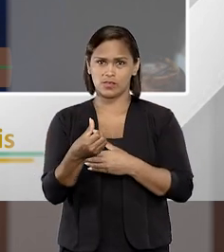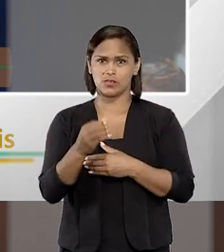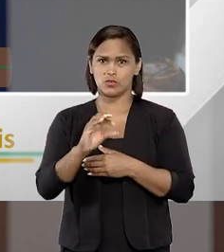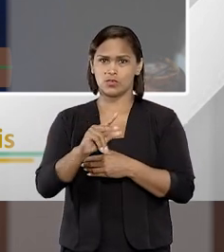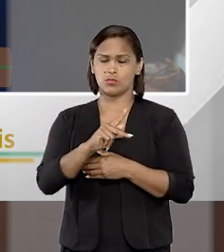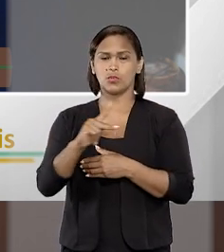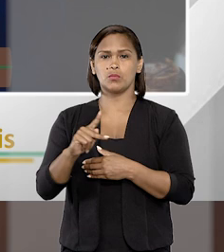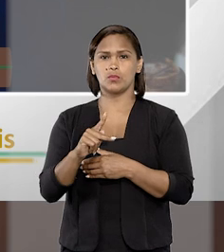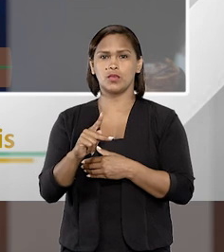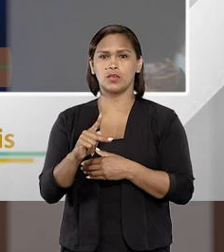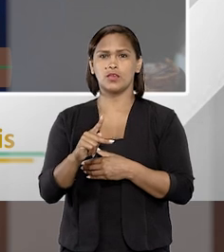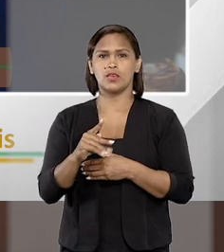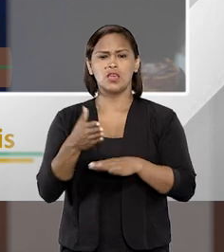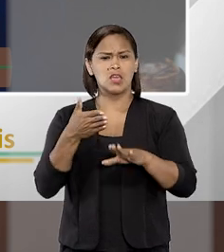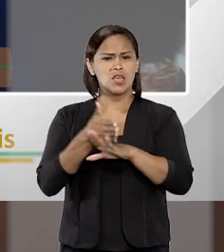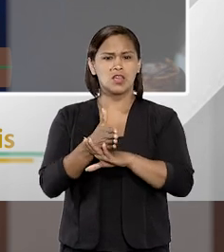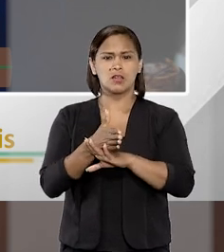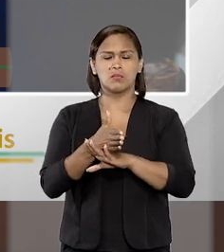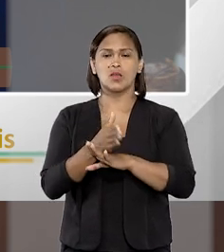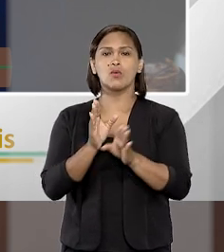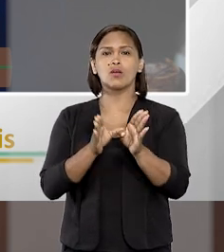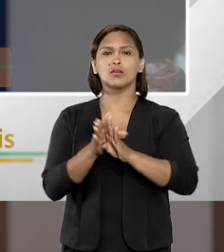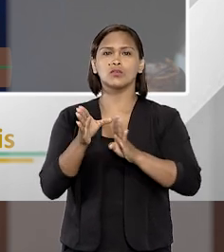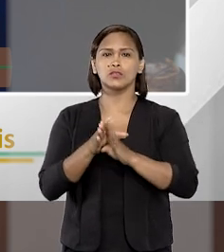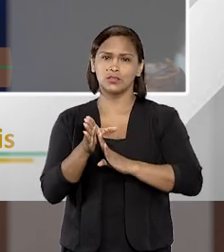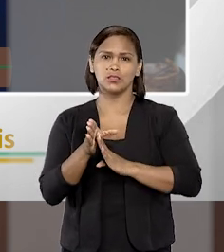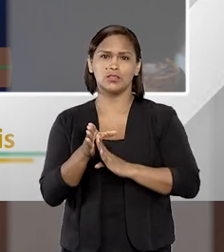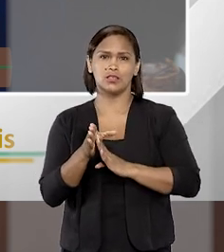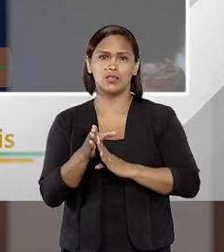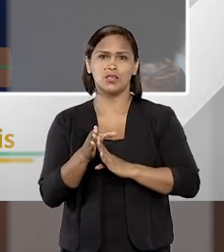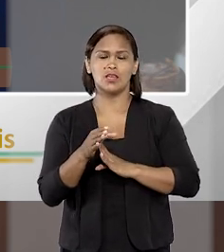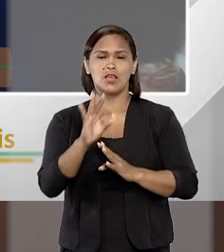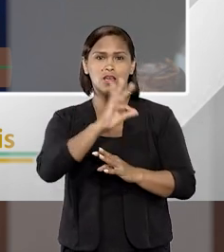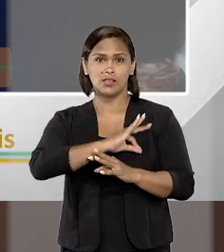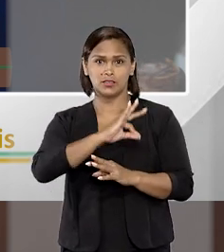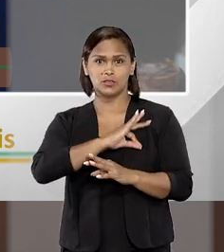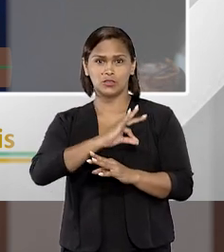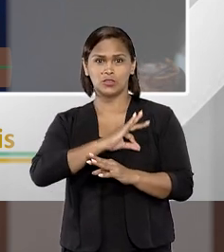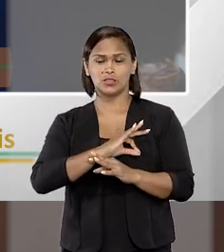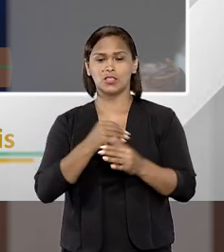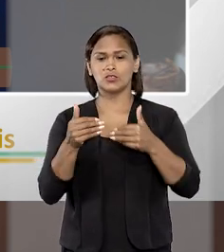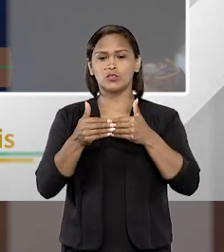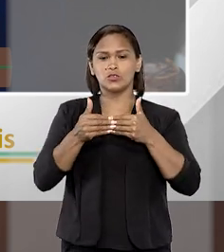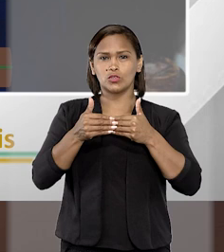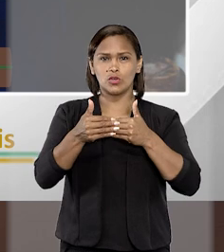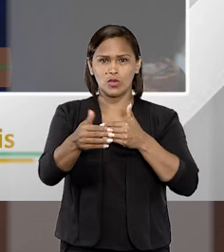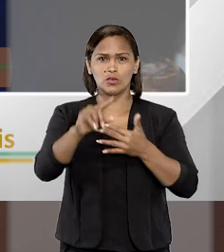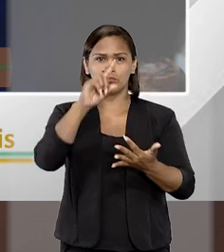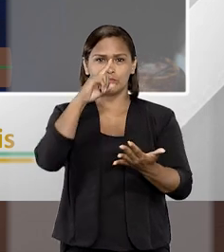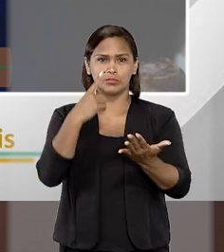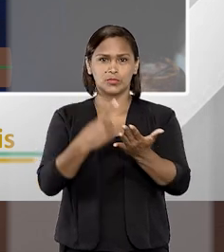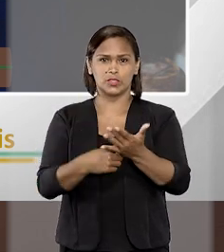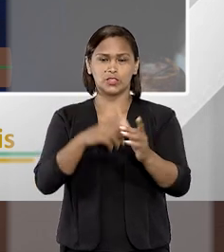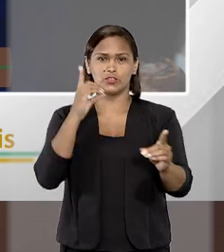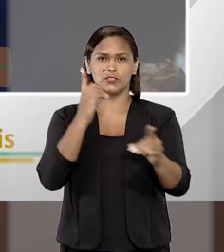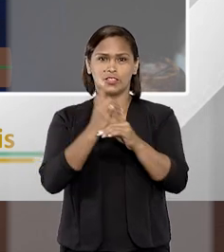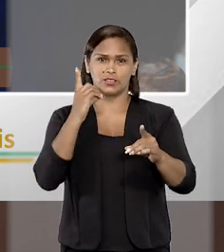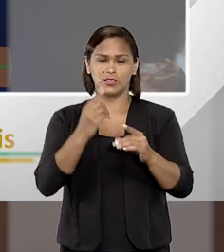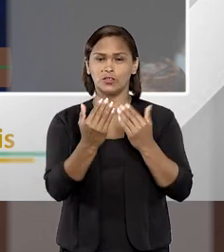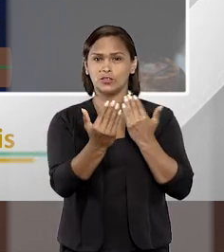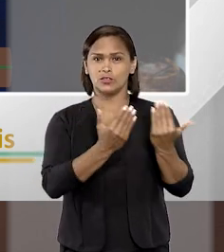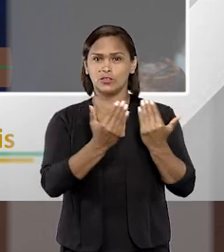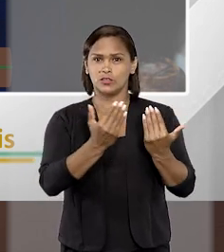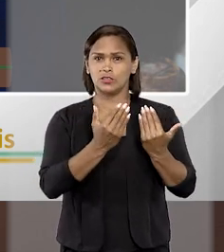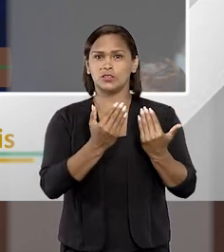CPP passava uma mera recomendação as autoridades quanto ao processo de identificação de suspeitos